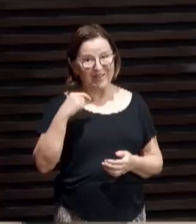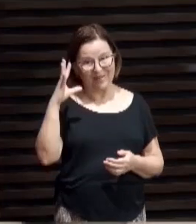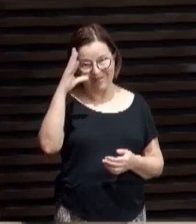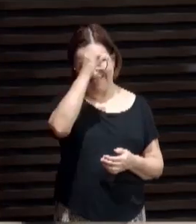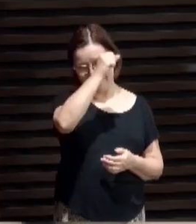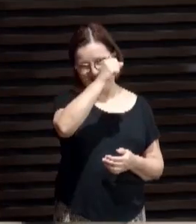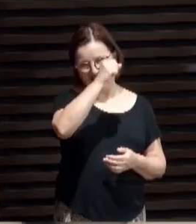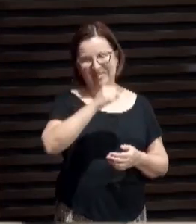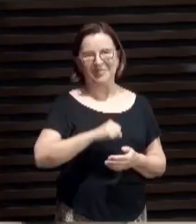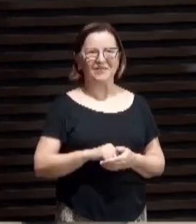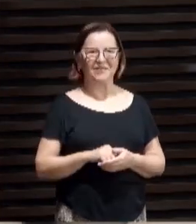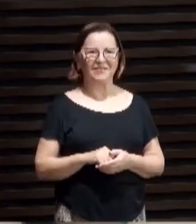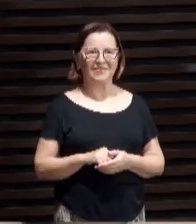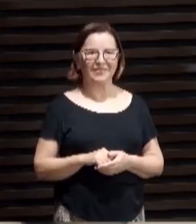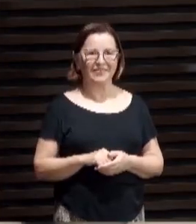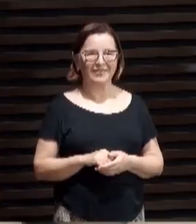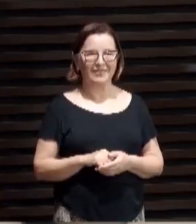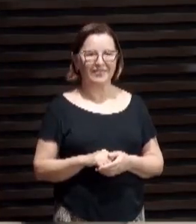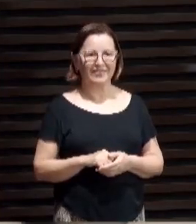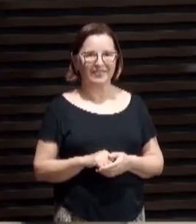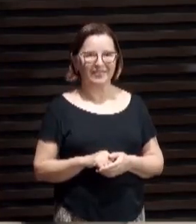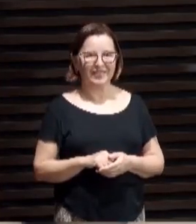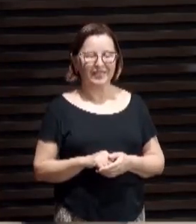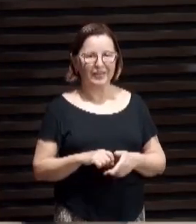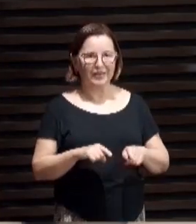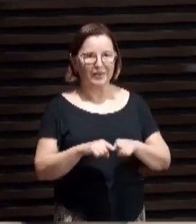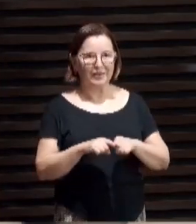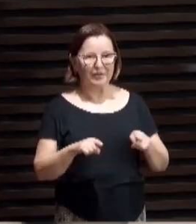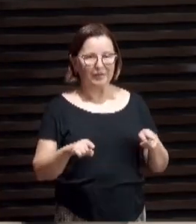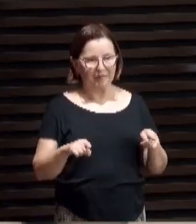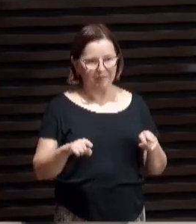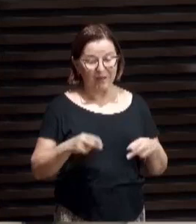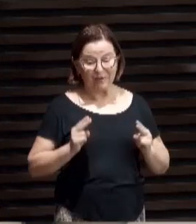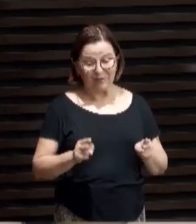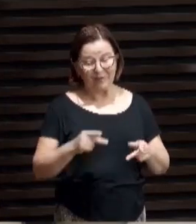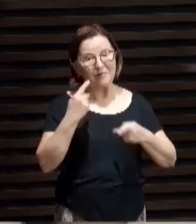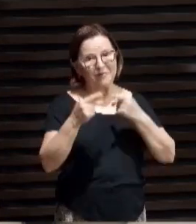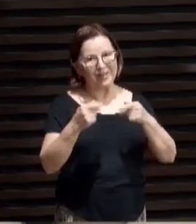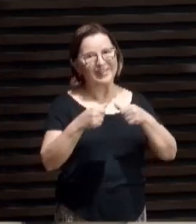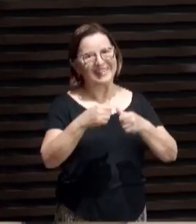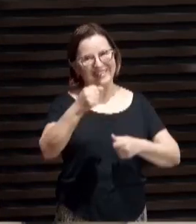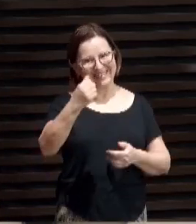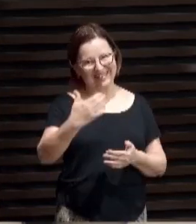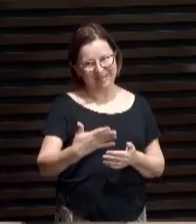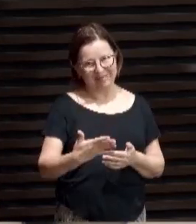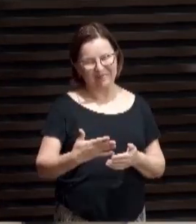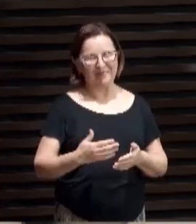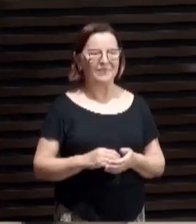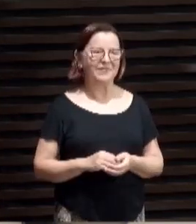Mas não vai ser fácil deixar de falar disso. Eu repito muito sobre